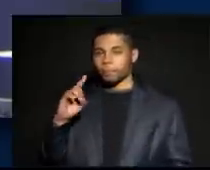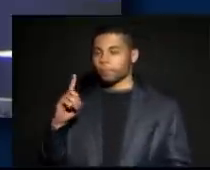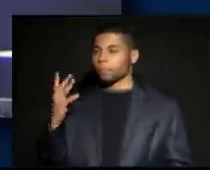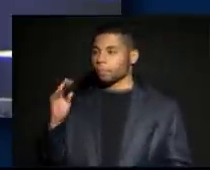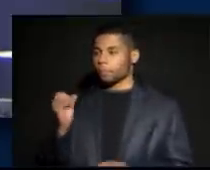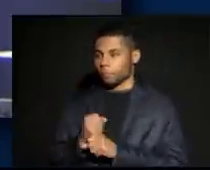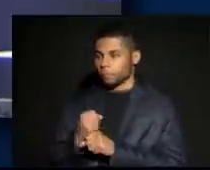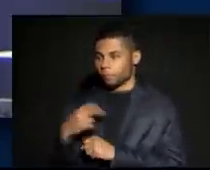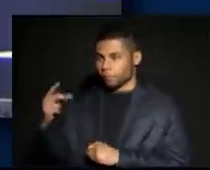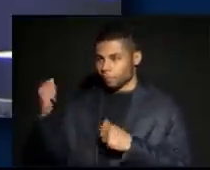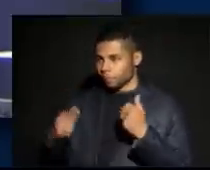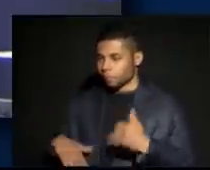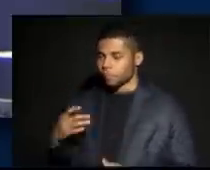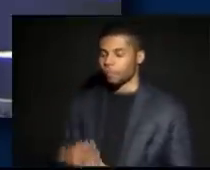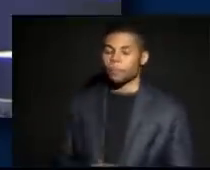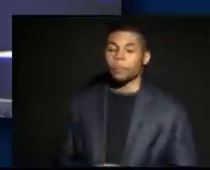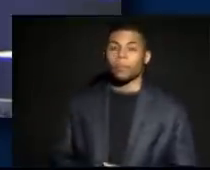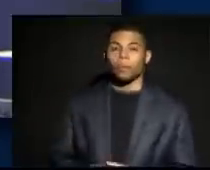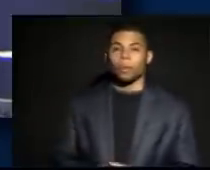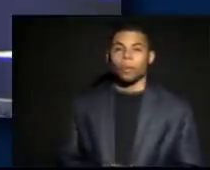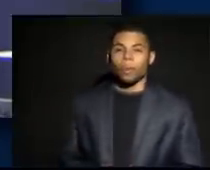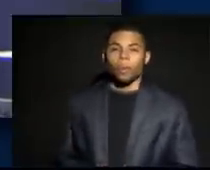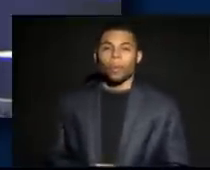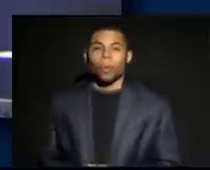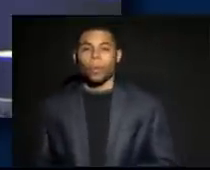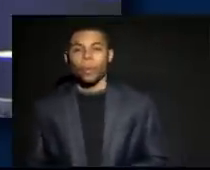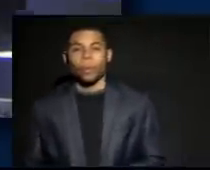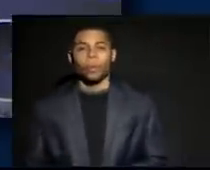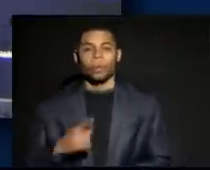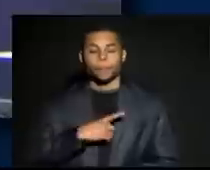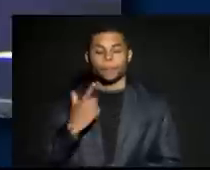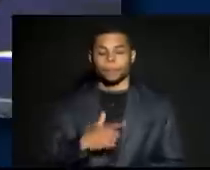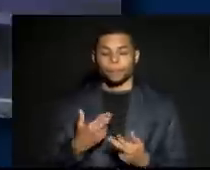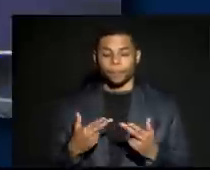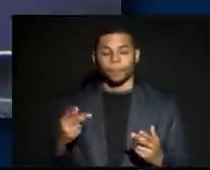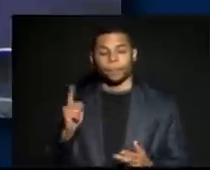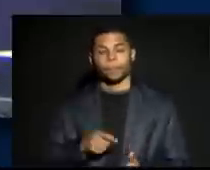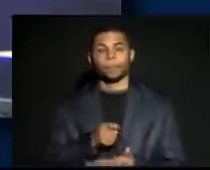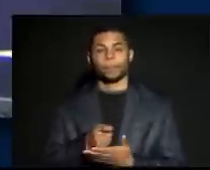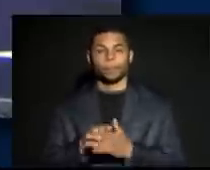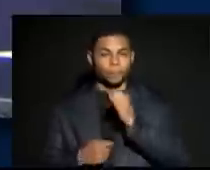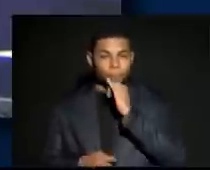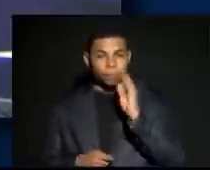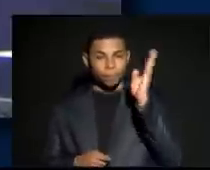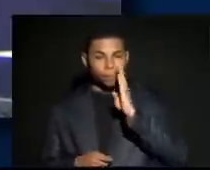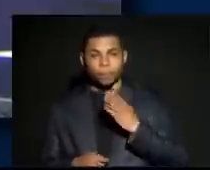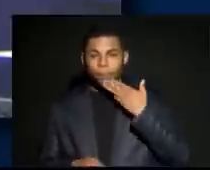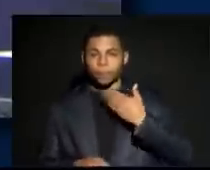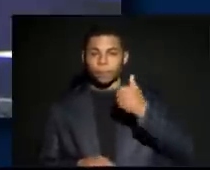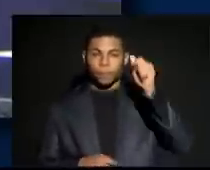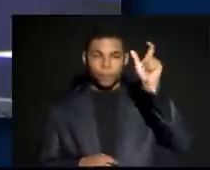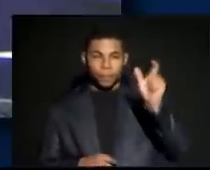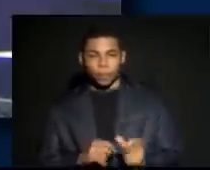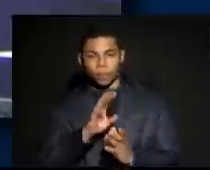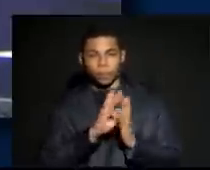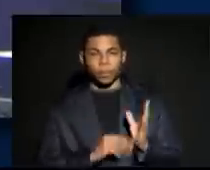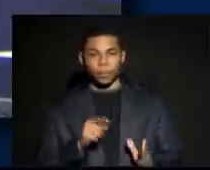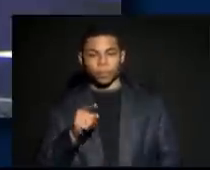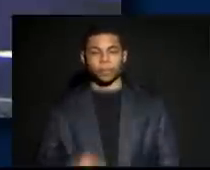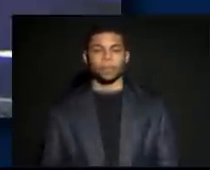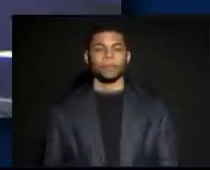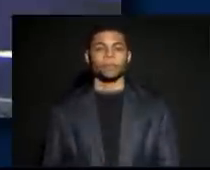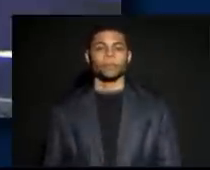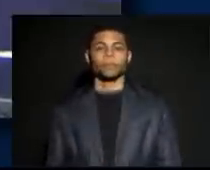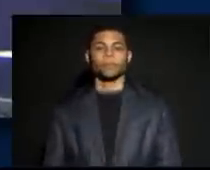40 anos e no entanto e os emergentes estão muito bem obrigado Talvez o Brasil seja o melhor exemplo disso né